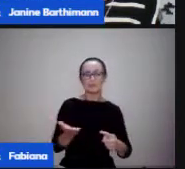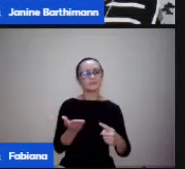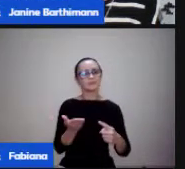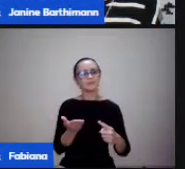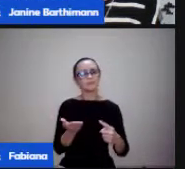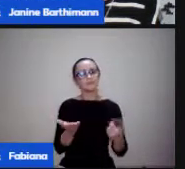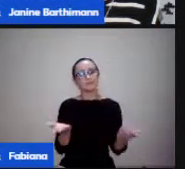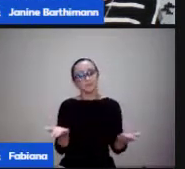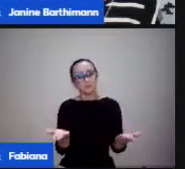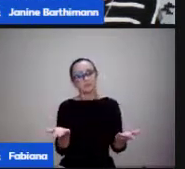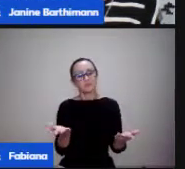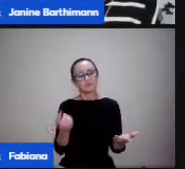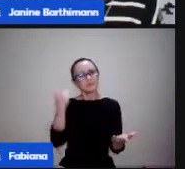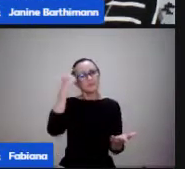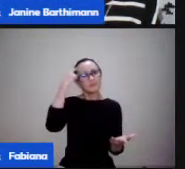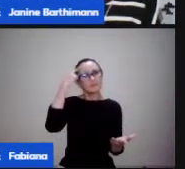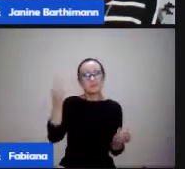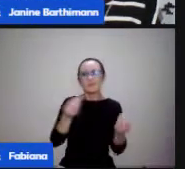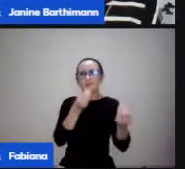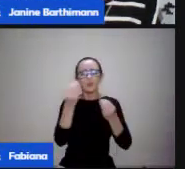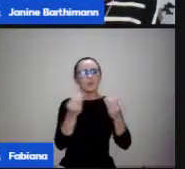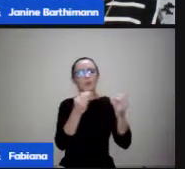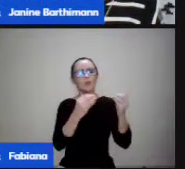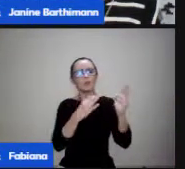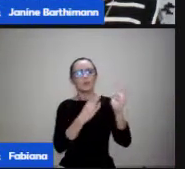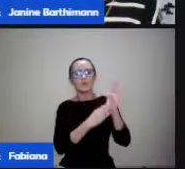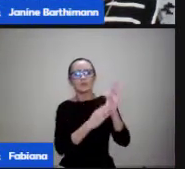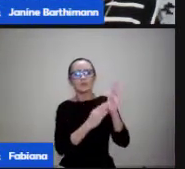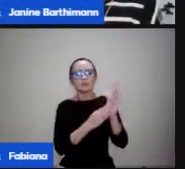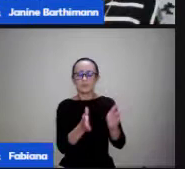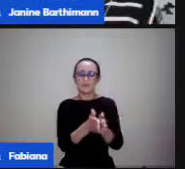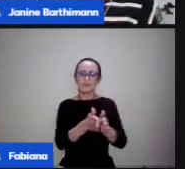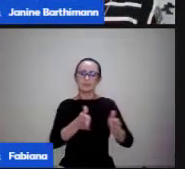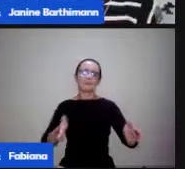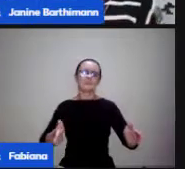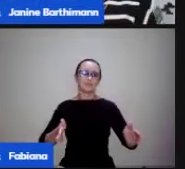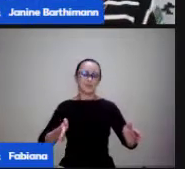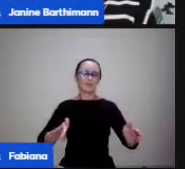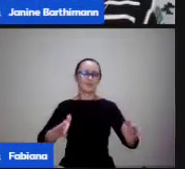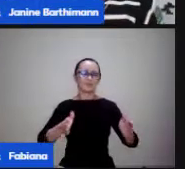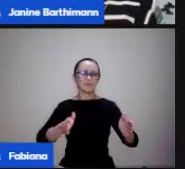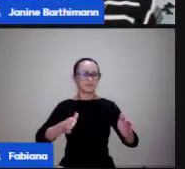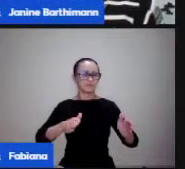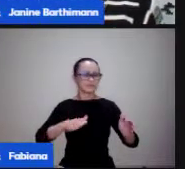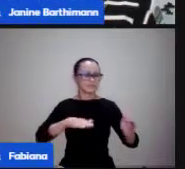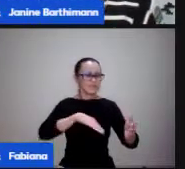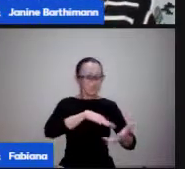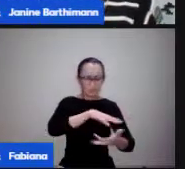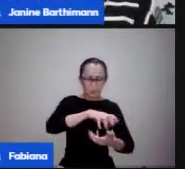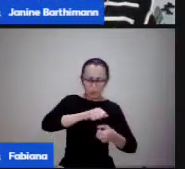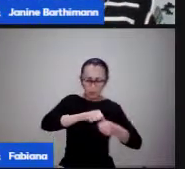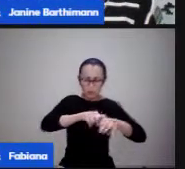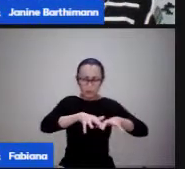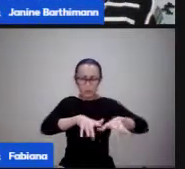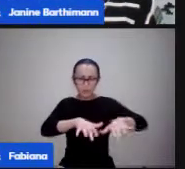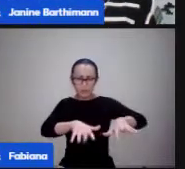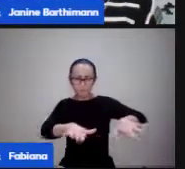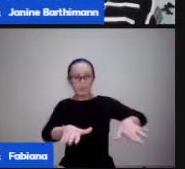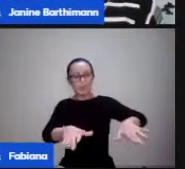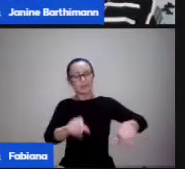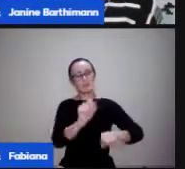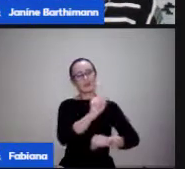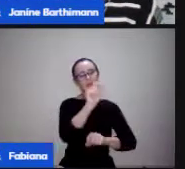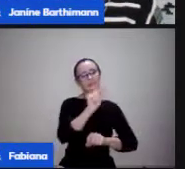questões metodológicas, né? Nesse tempo de pandemia, onde nós estamos vivendo um novo ensino, né?